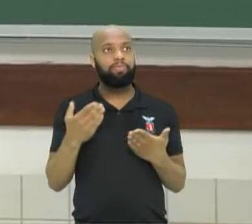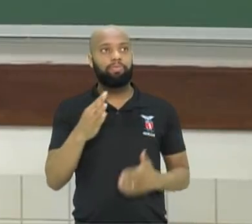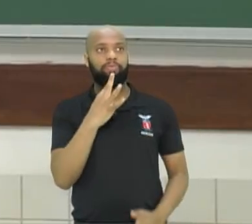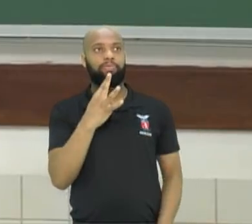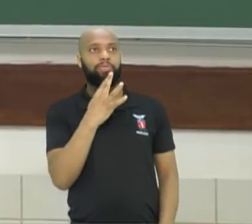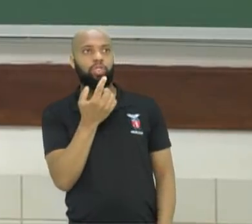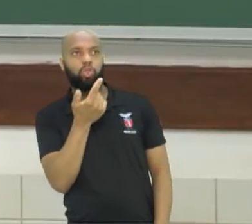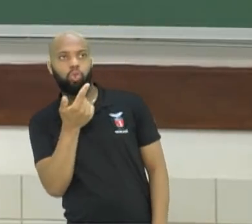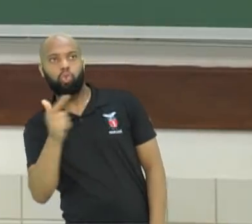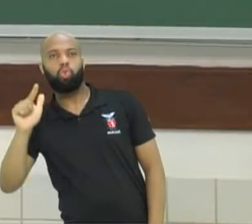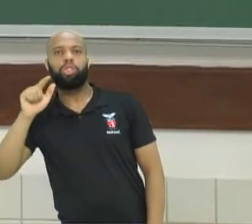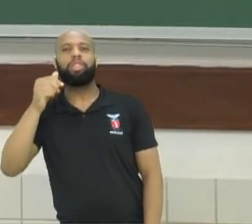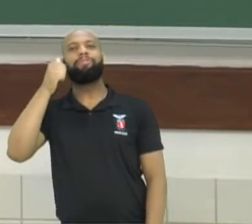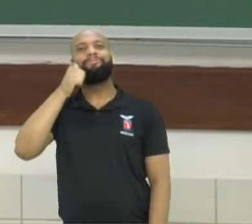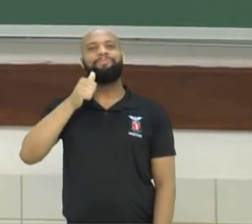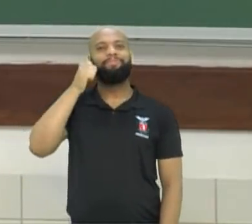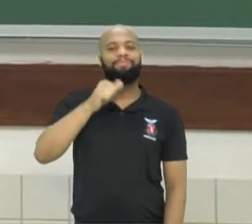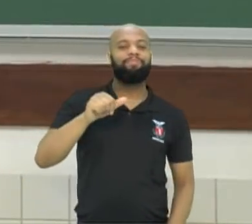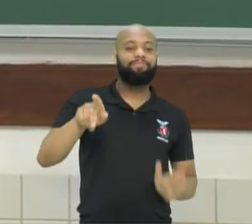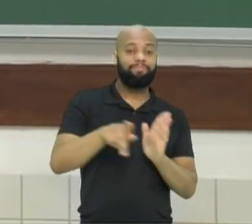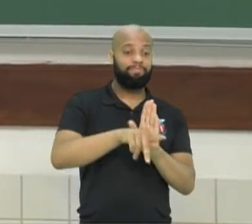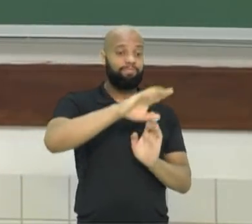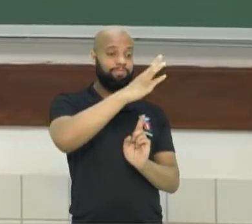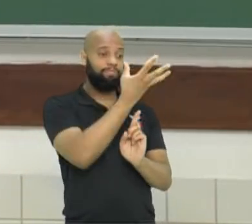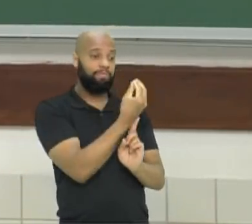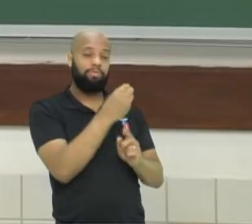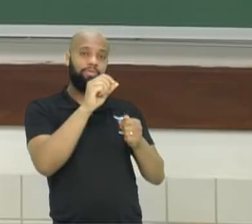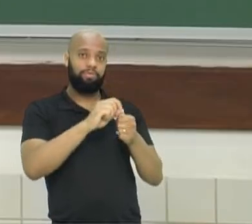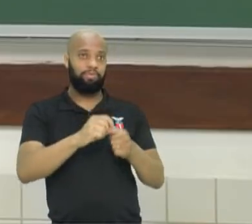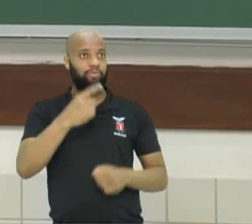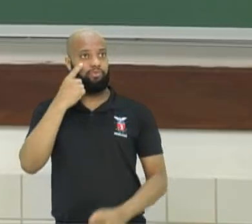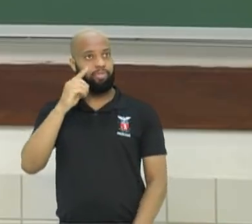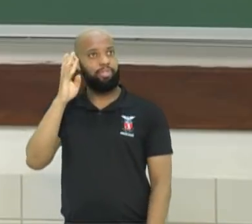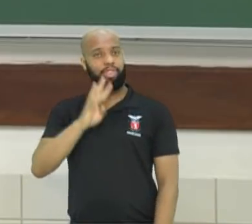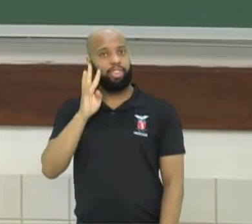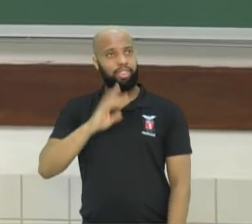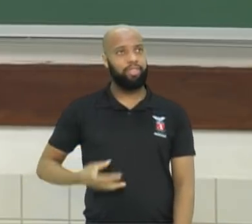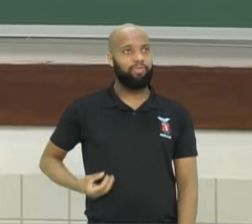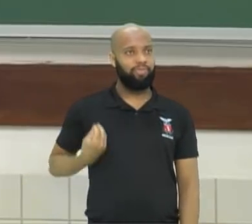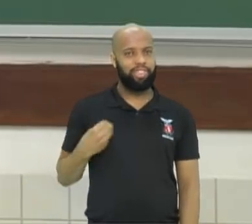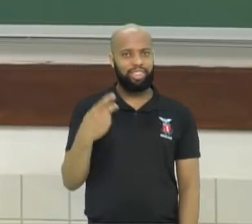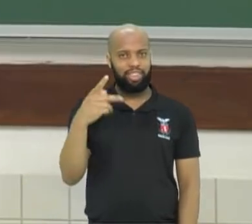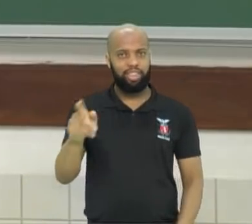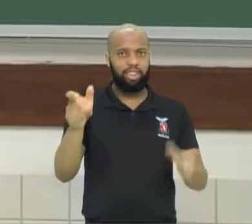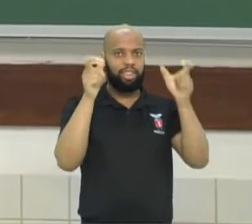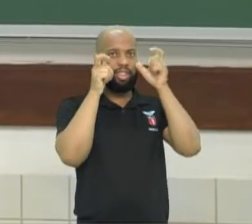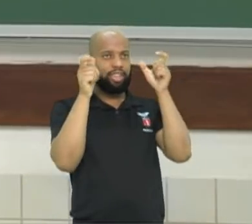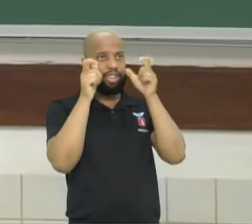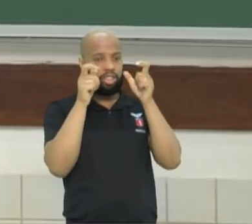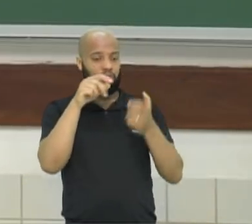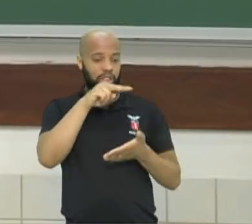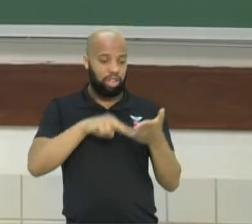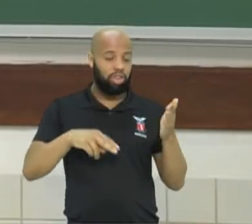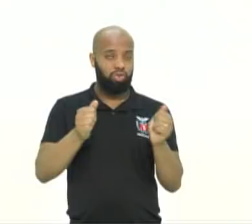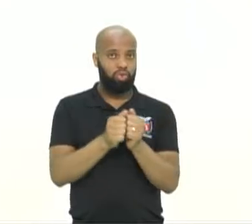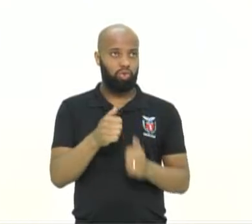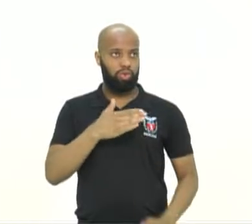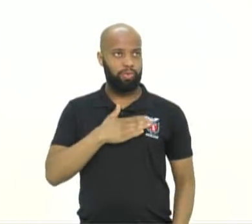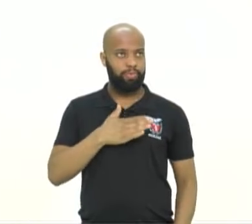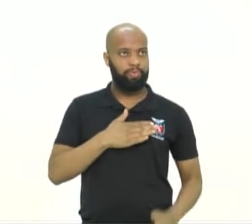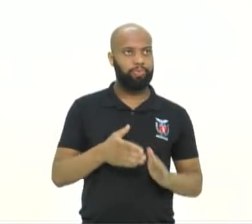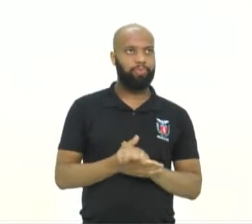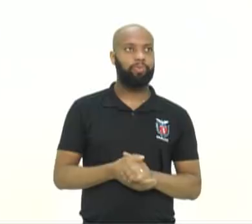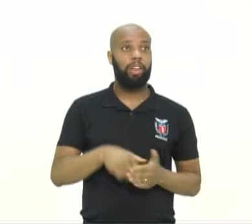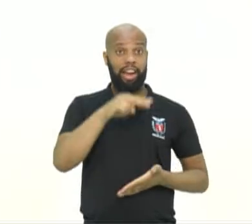uma outra artista. Olha que sensacional que é a vida dela. Presta atenção, vamos ler junto comigo. Meet